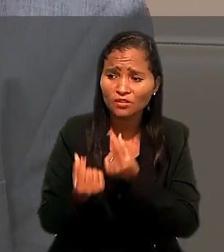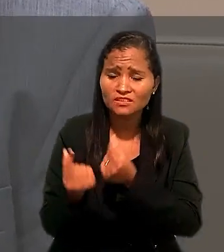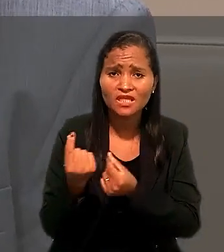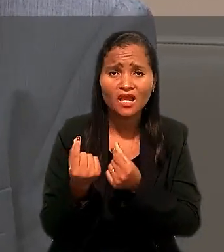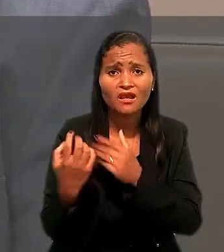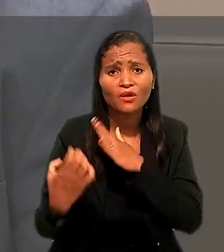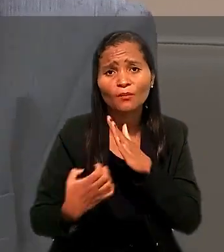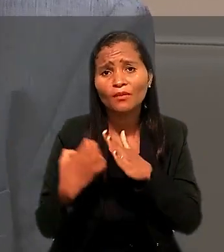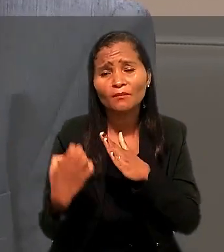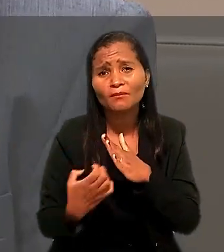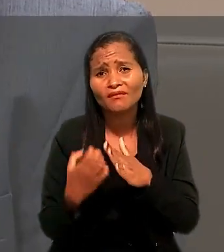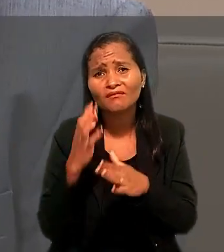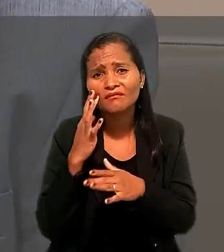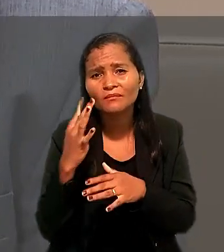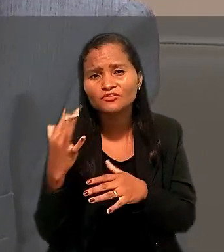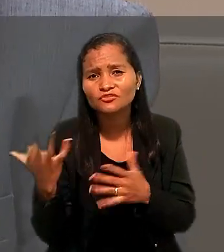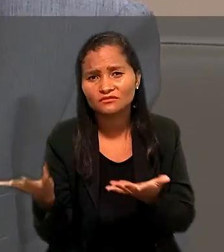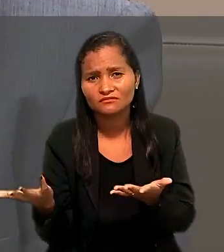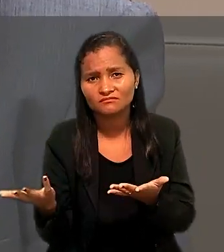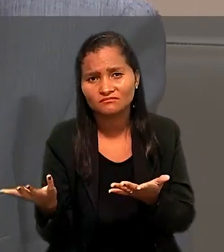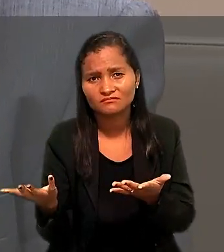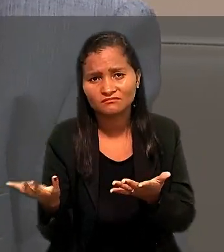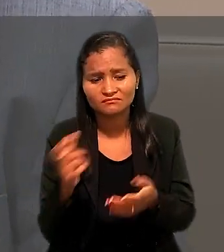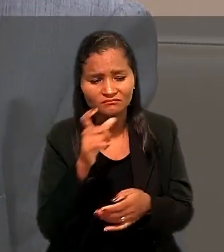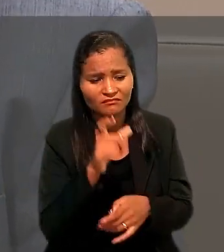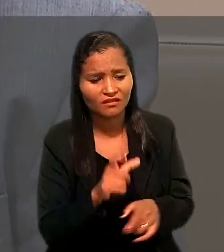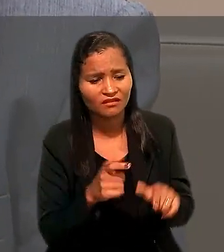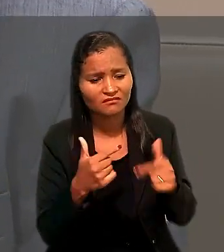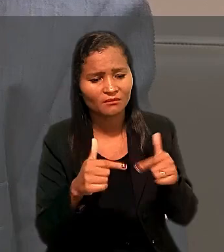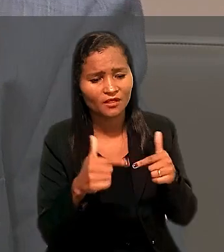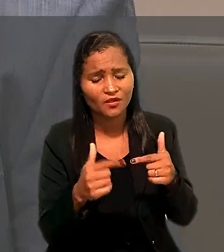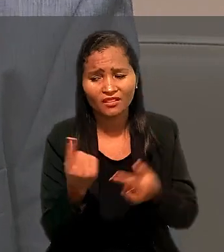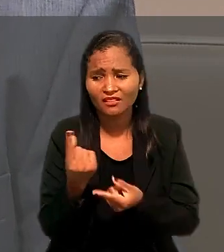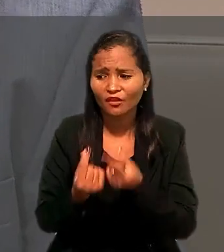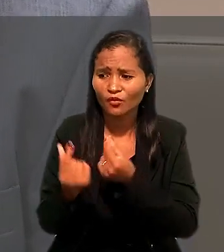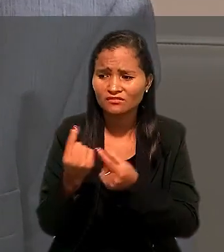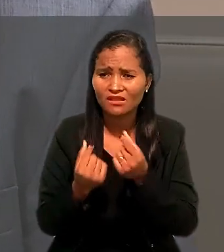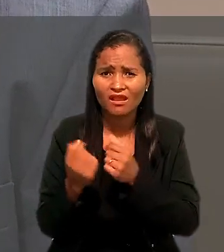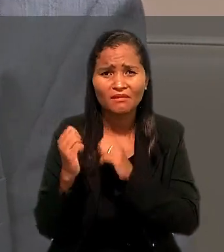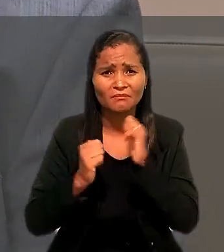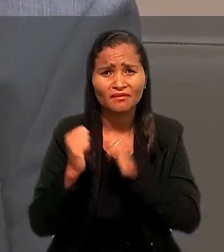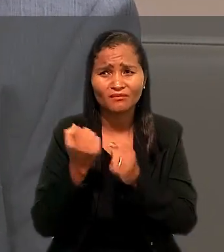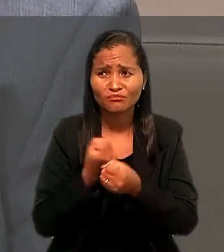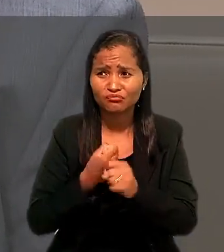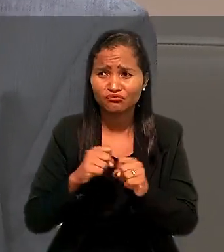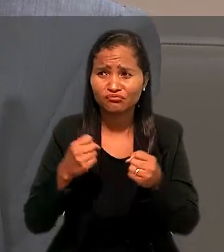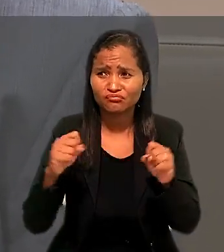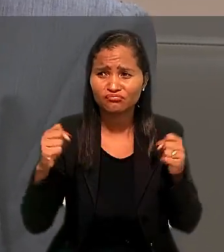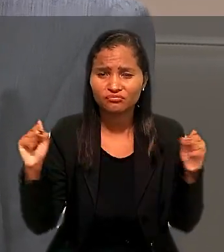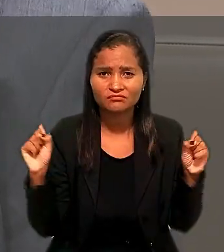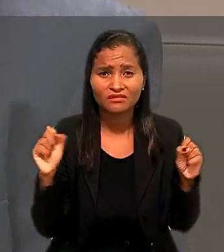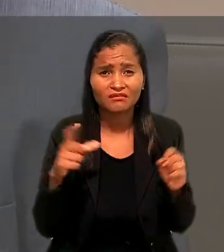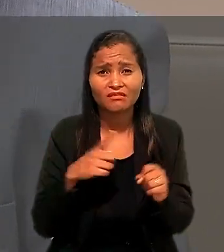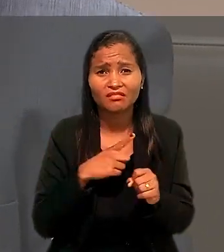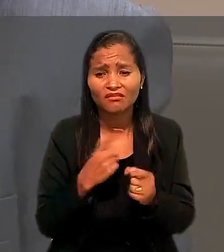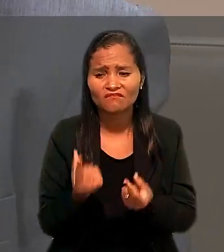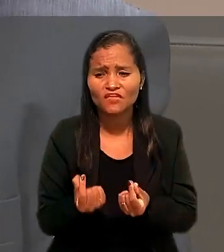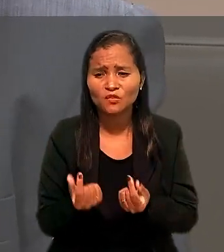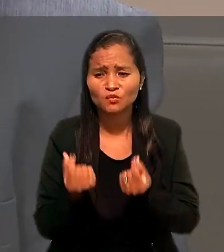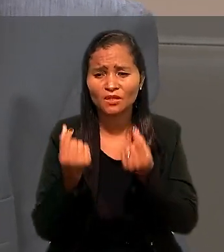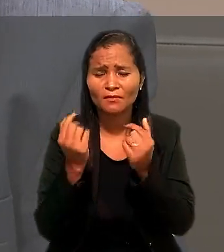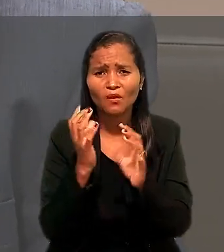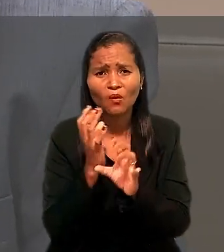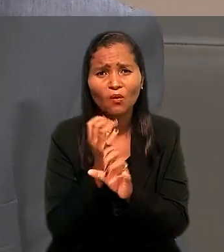negociar com a empresa. Imagine um trabalhador negociar com uma multinacional que tem